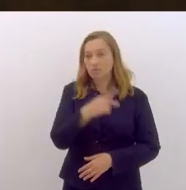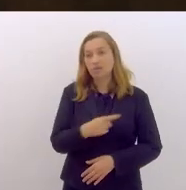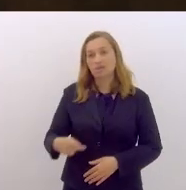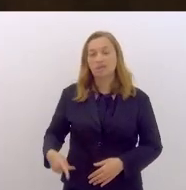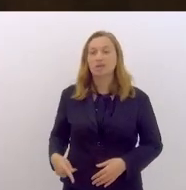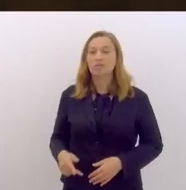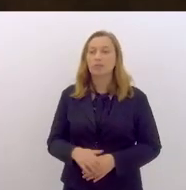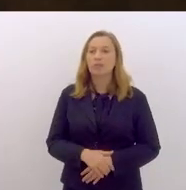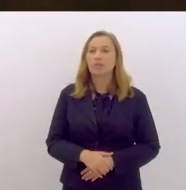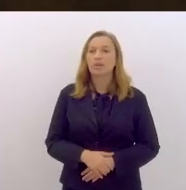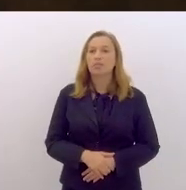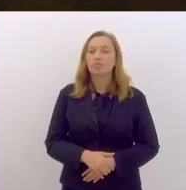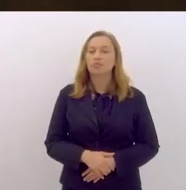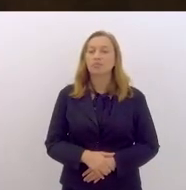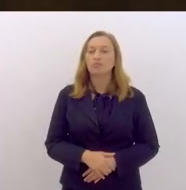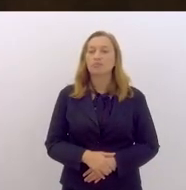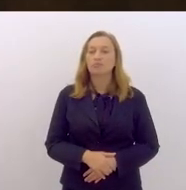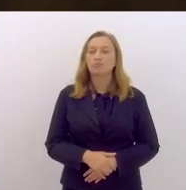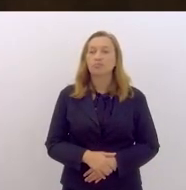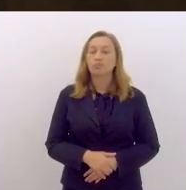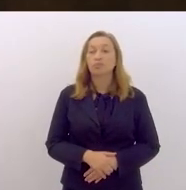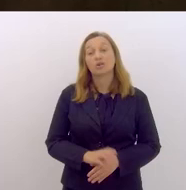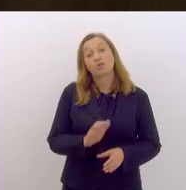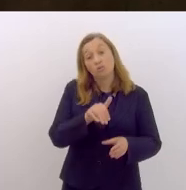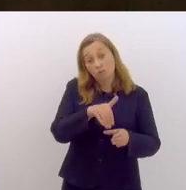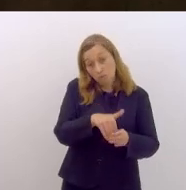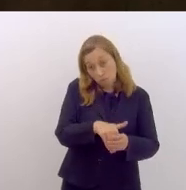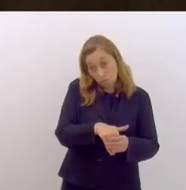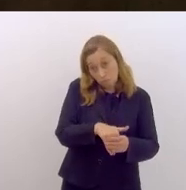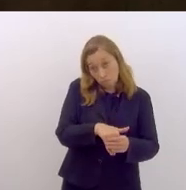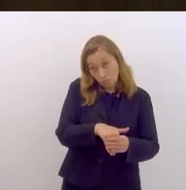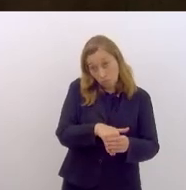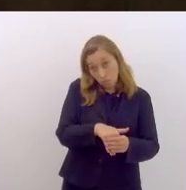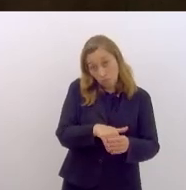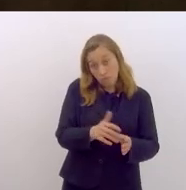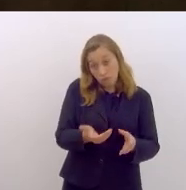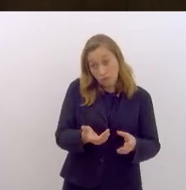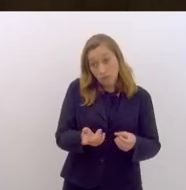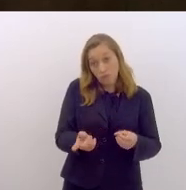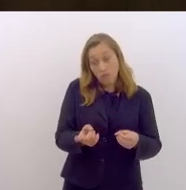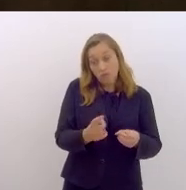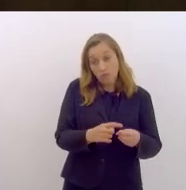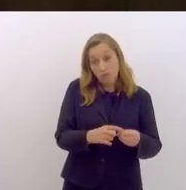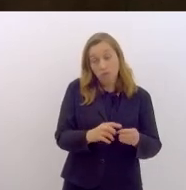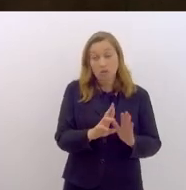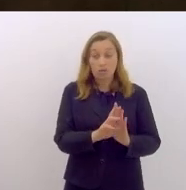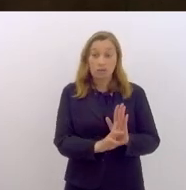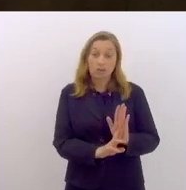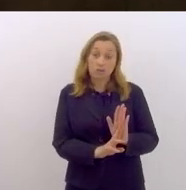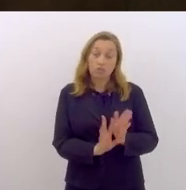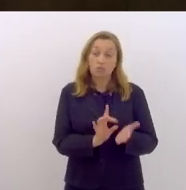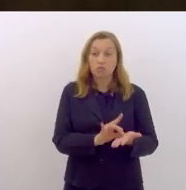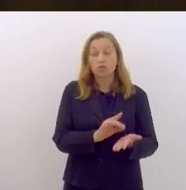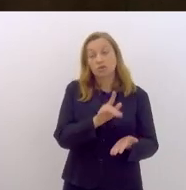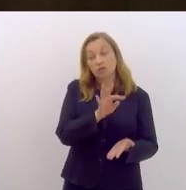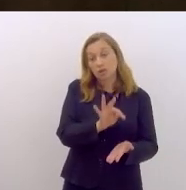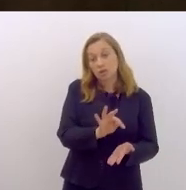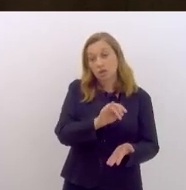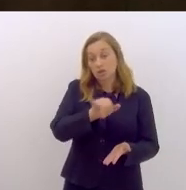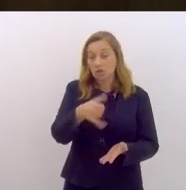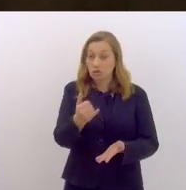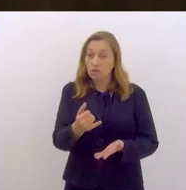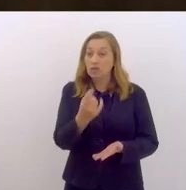presidente, ou se vota, se volta a redação original do TJ, que